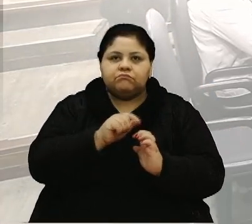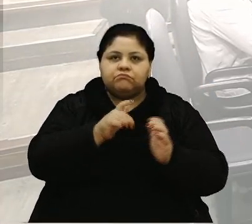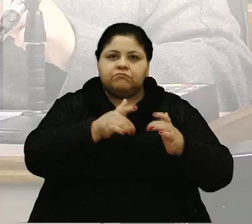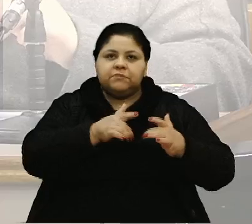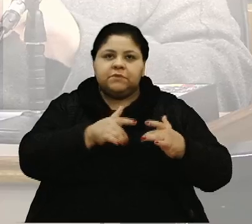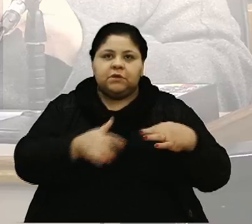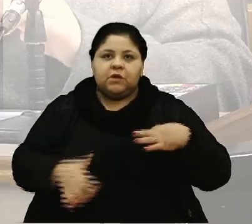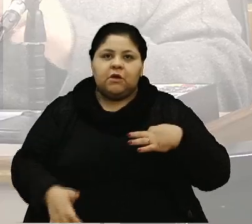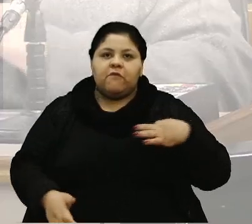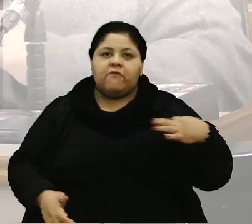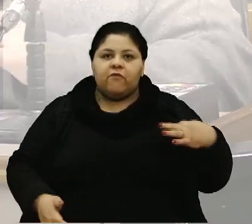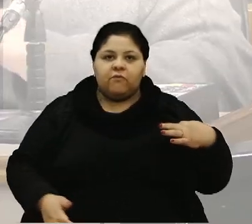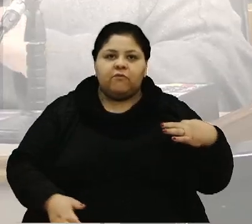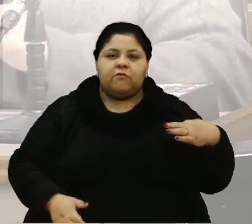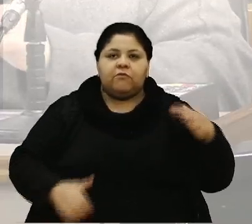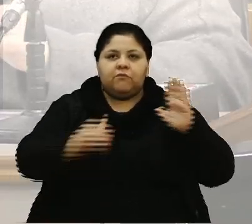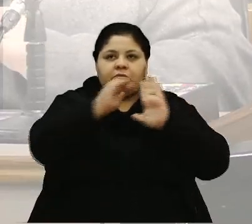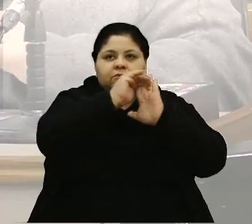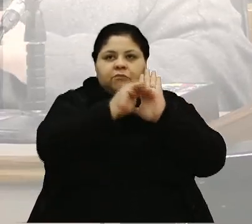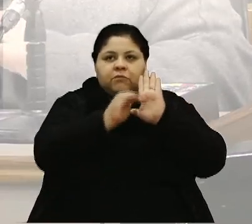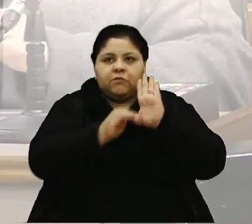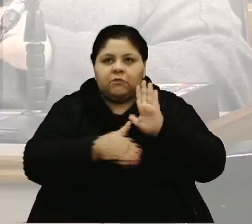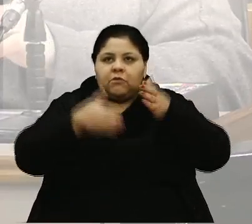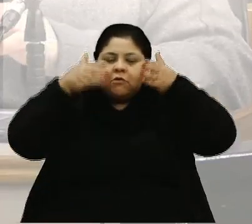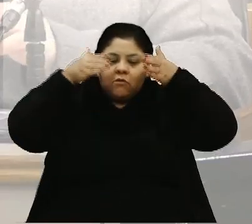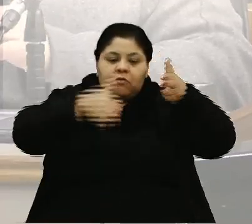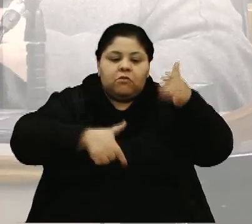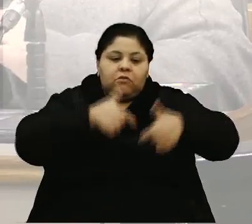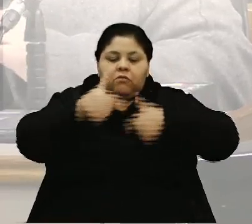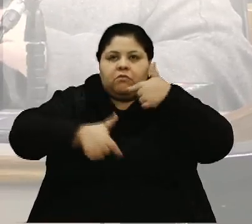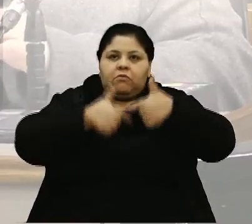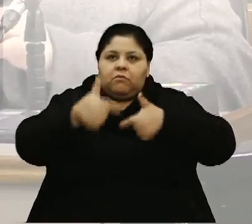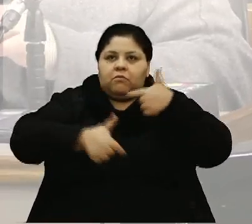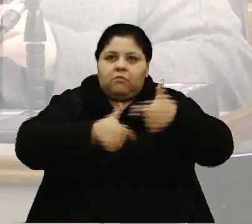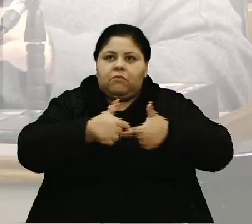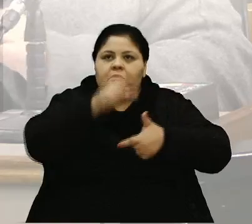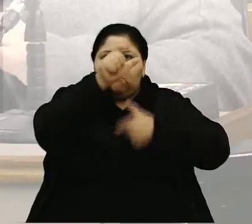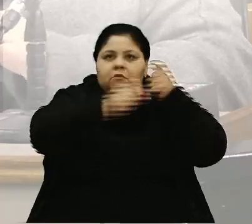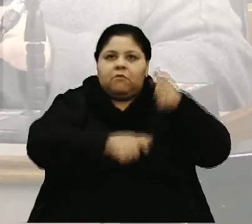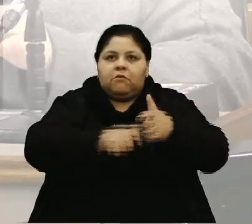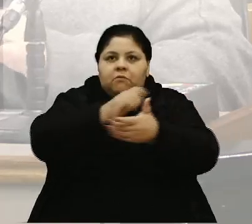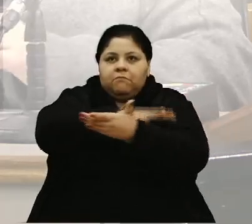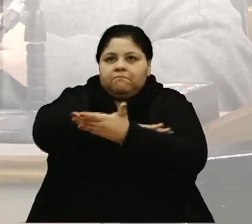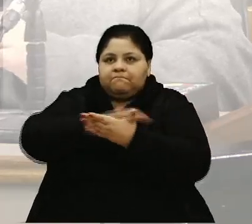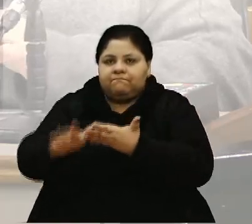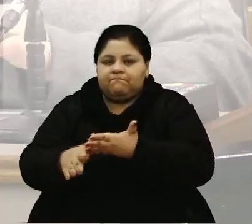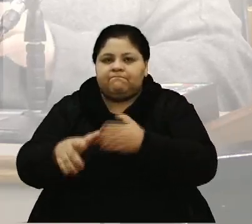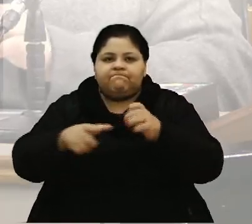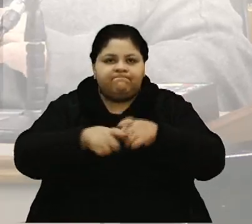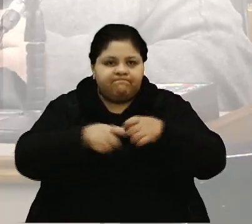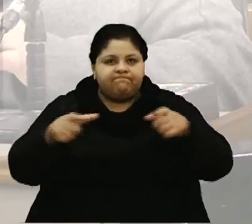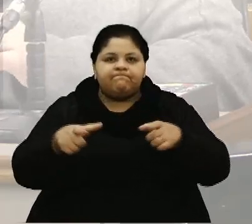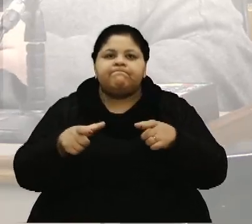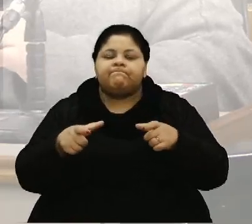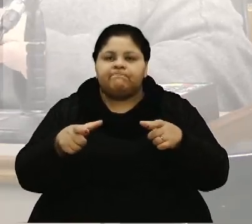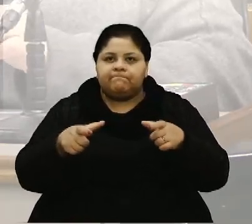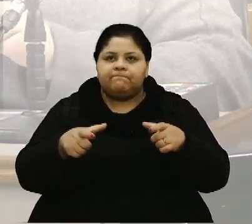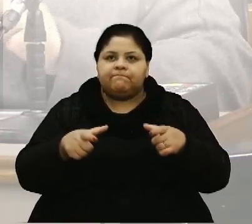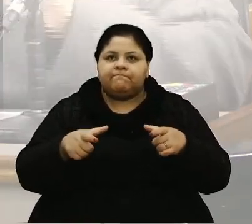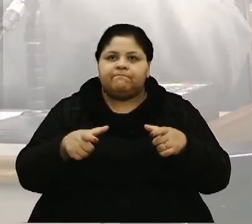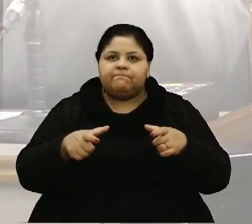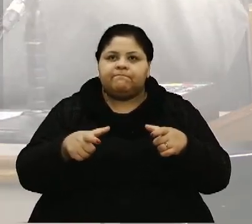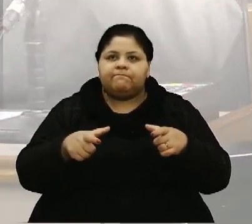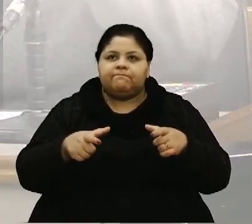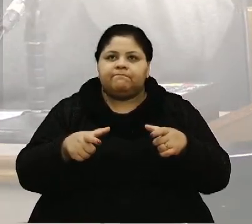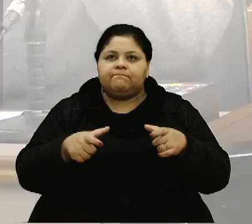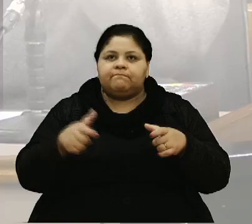voluntários citados abaixo pela dedicação incondicional no auxílio às pessoas atingidas por uma das maiores catástrofes naturais do